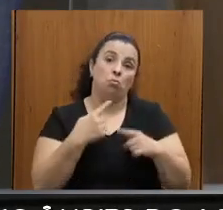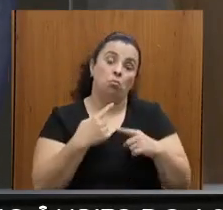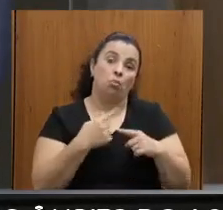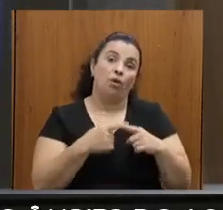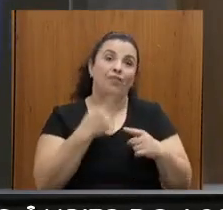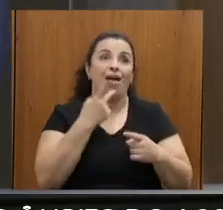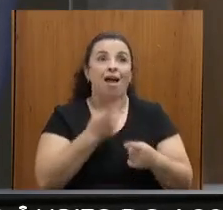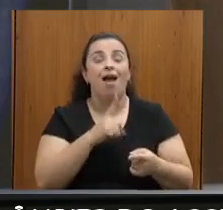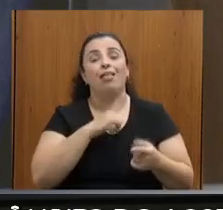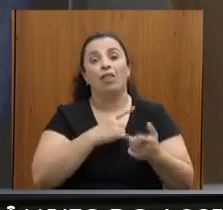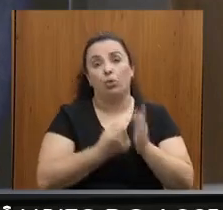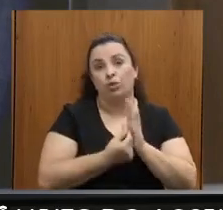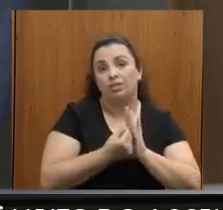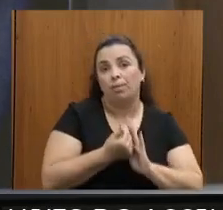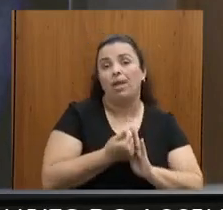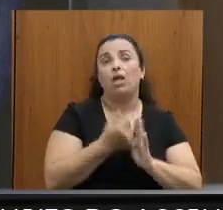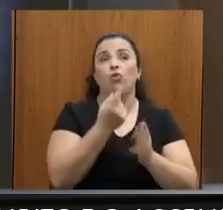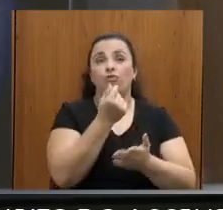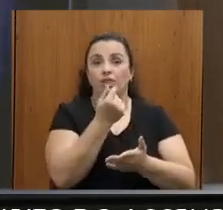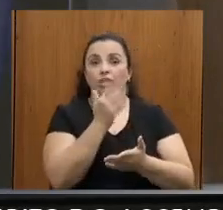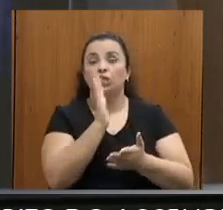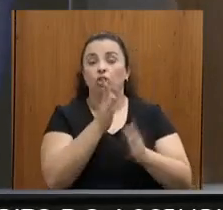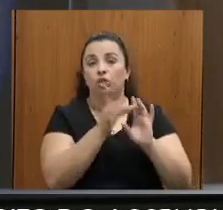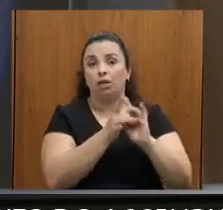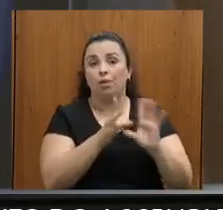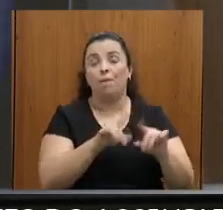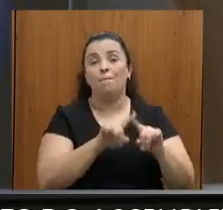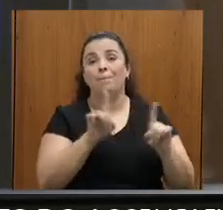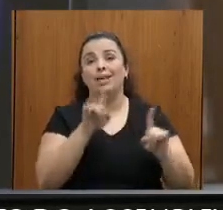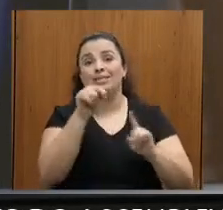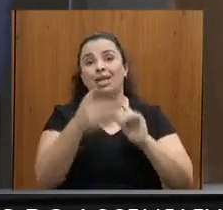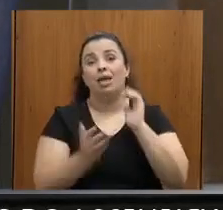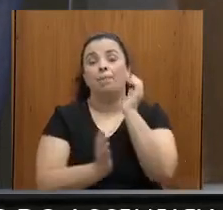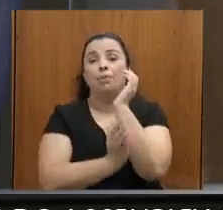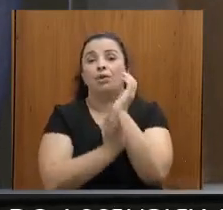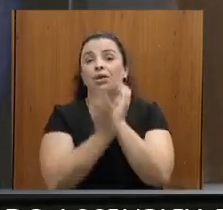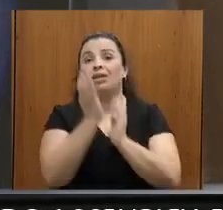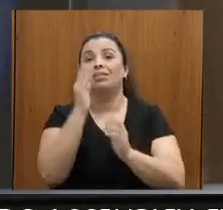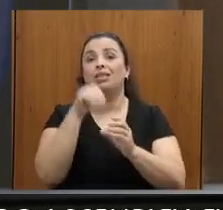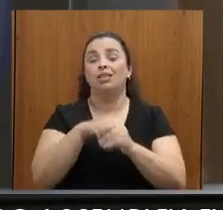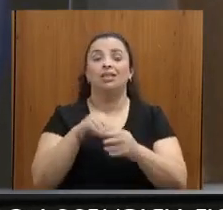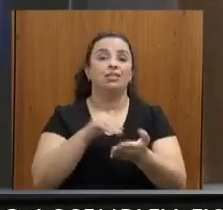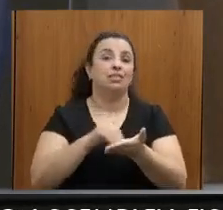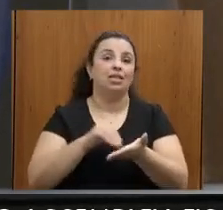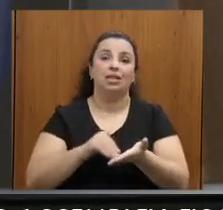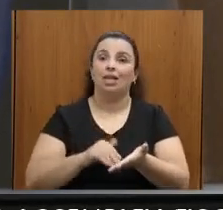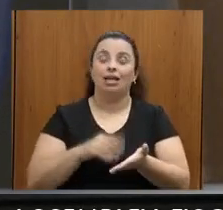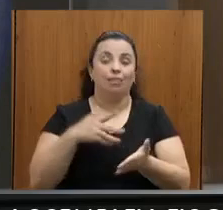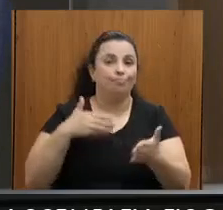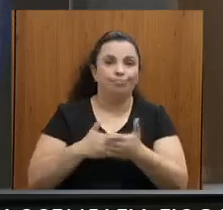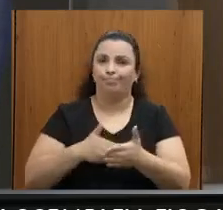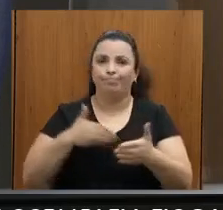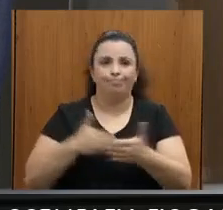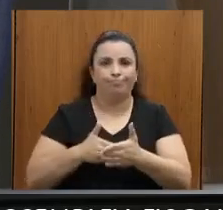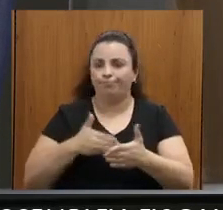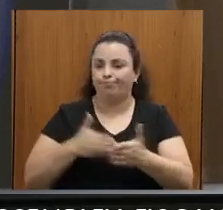orçamento, que o financeiro está liberado e mas lá na burocracia da secretaria a coisa não caminha, não anda.